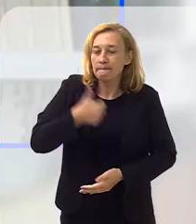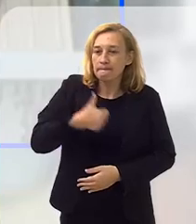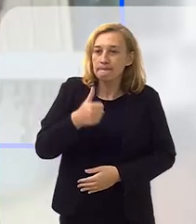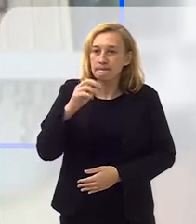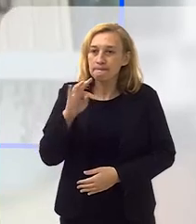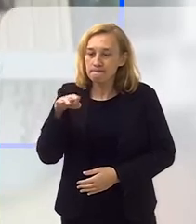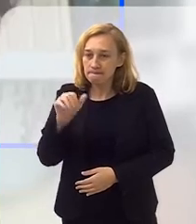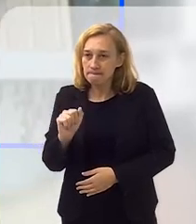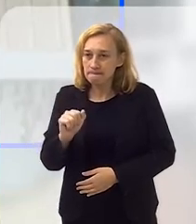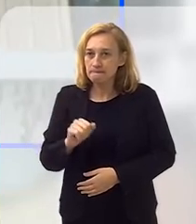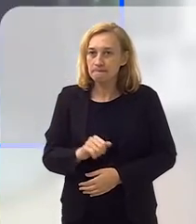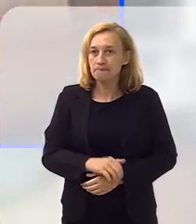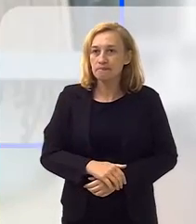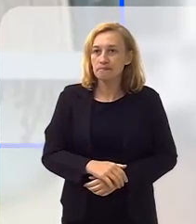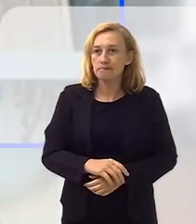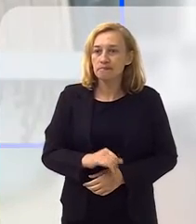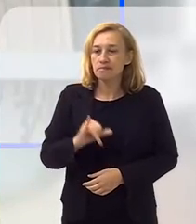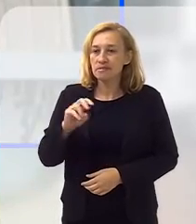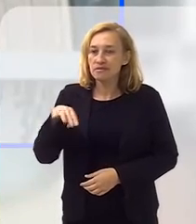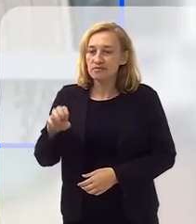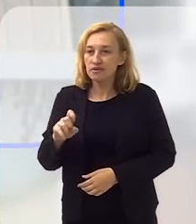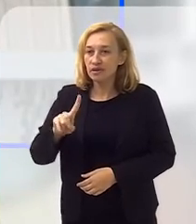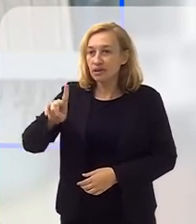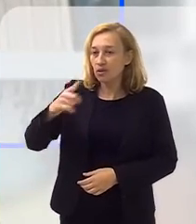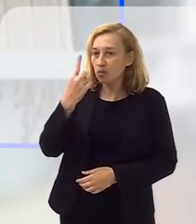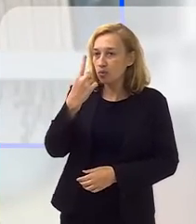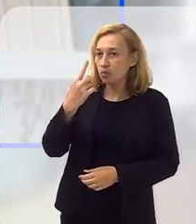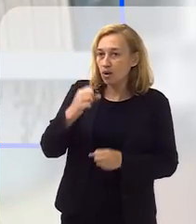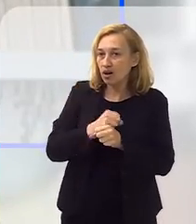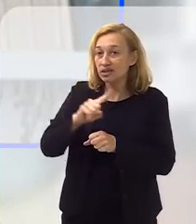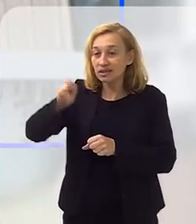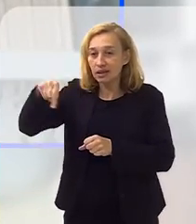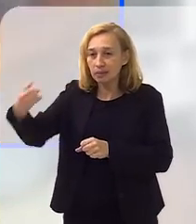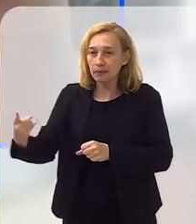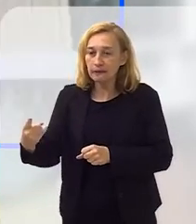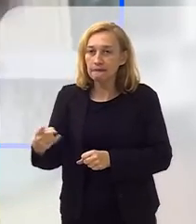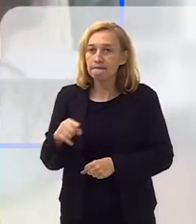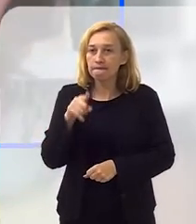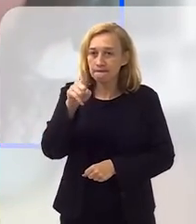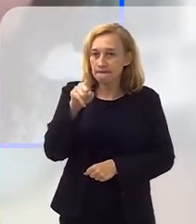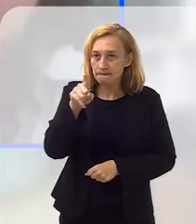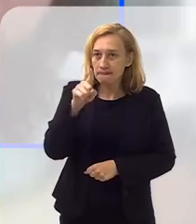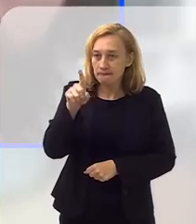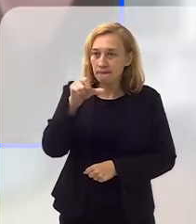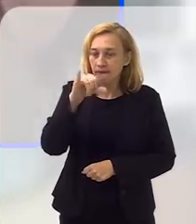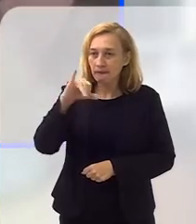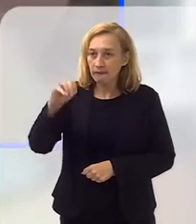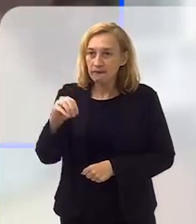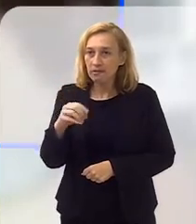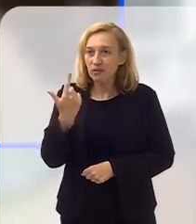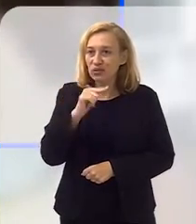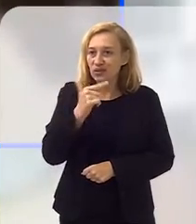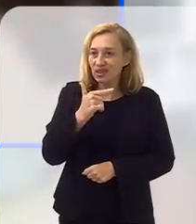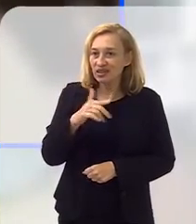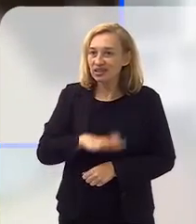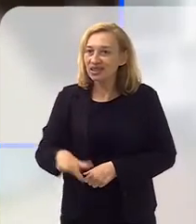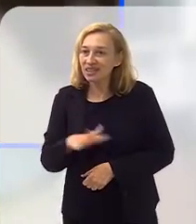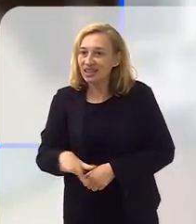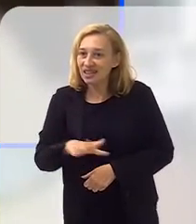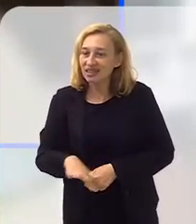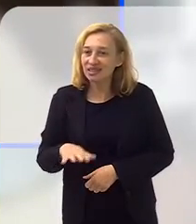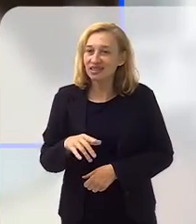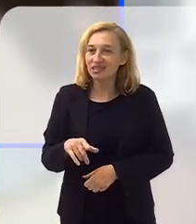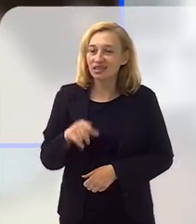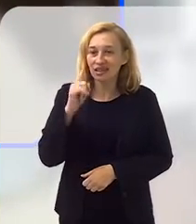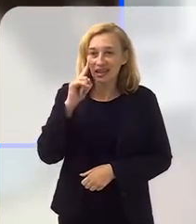gravar foi a Maria Bethânia. Dona Ivone só foi gravar um ano depois, nesse disco dela aqui, que é o Sorriso de Criança,